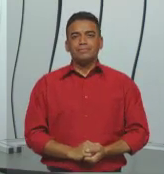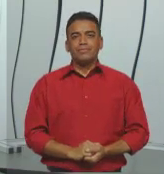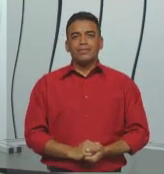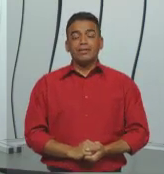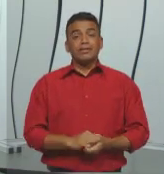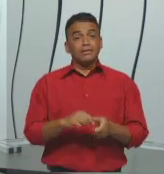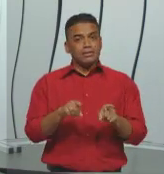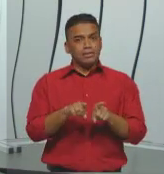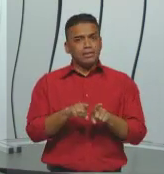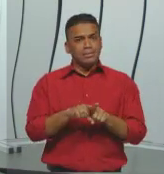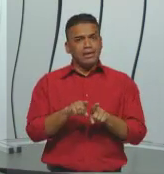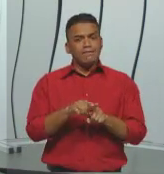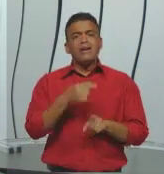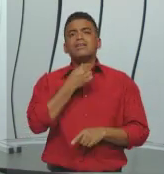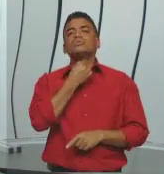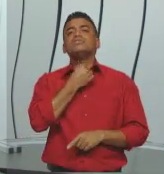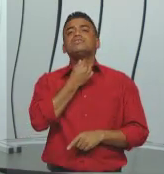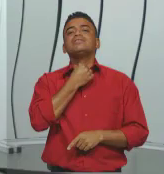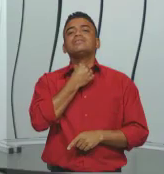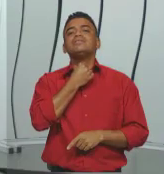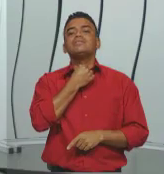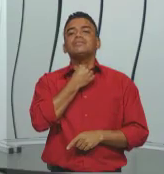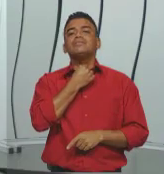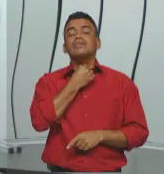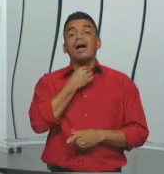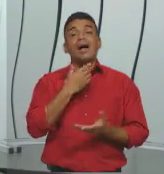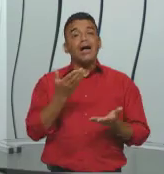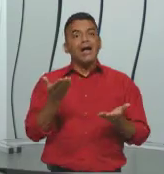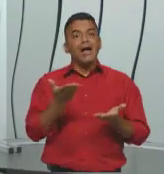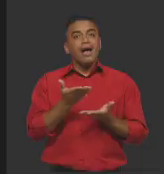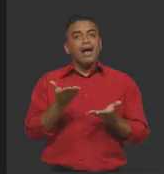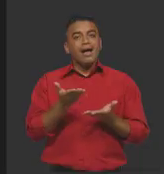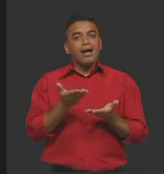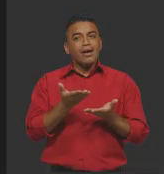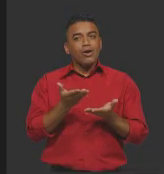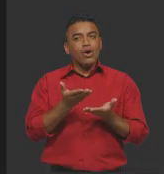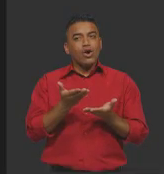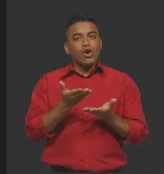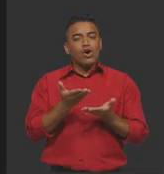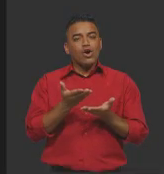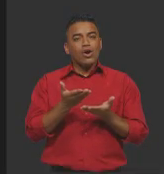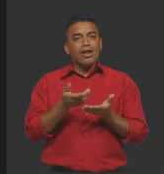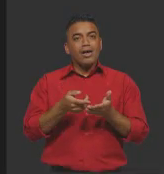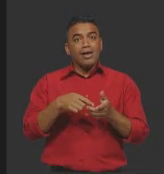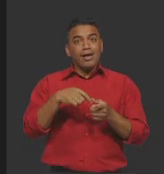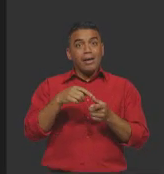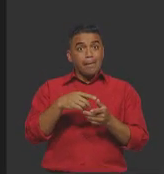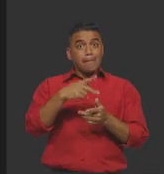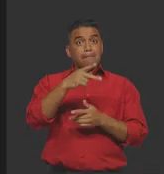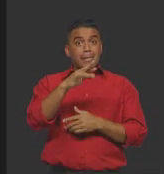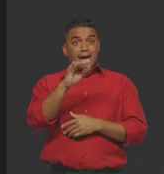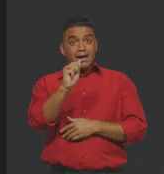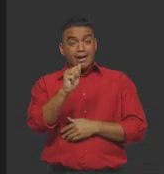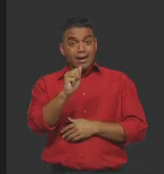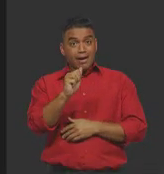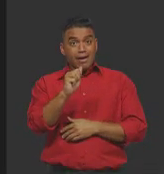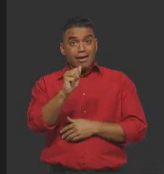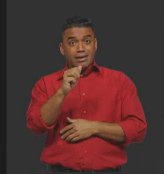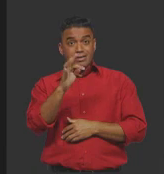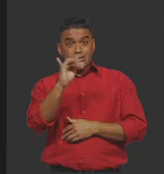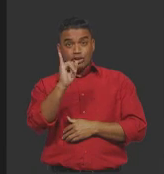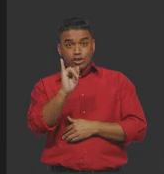Falamos então das glândulas tireoides. Vamos falar das glândulas paratireoides. Elas